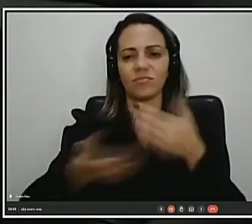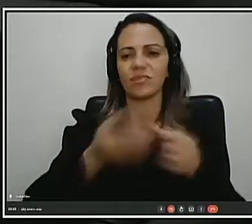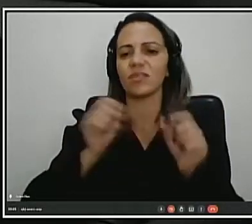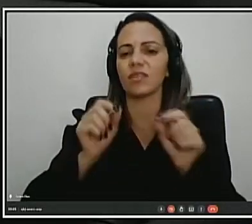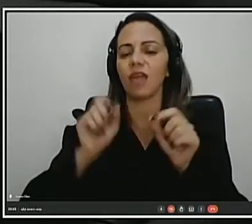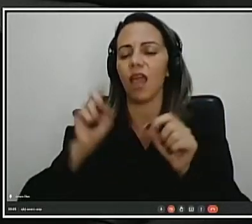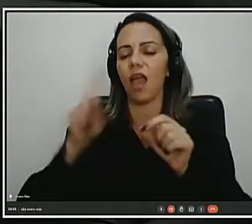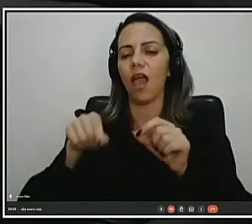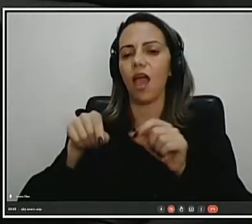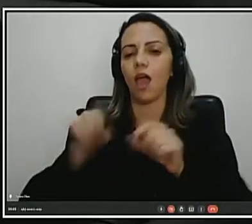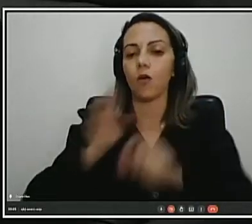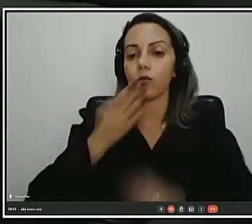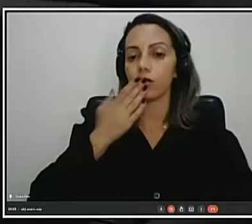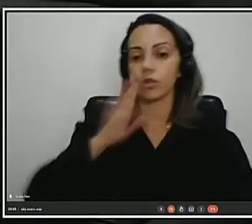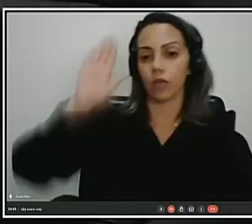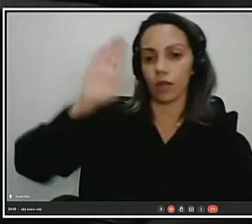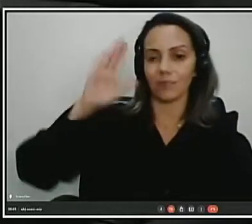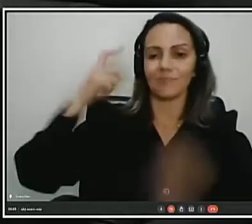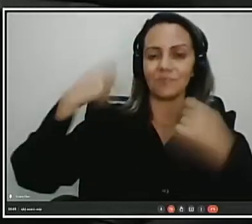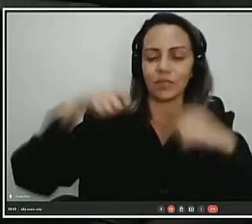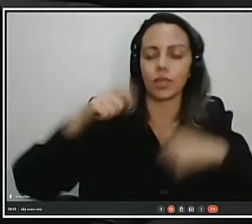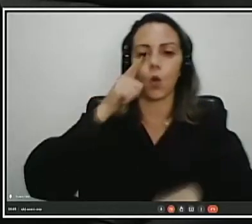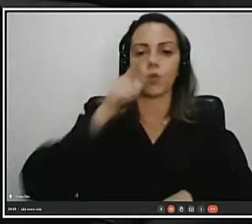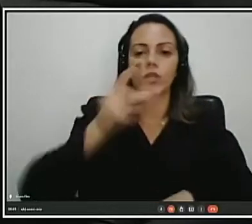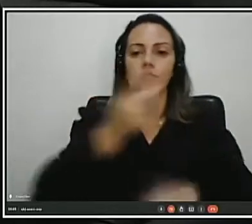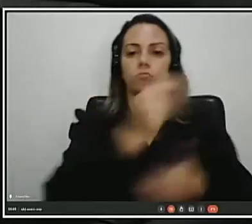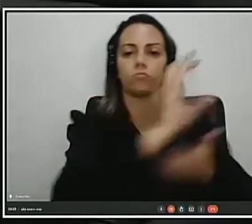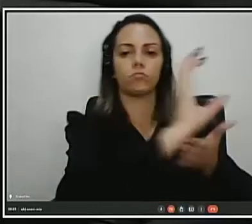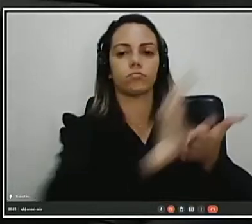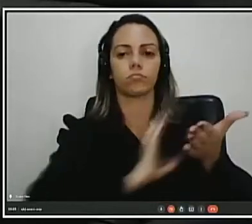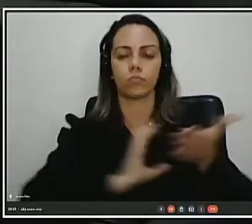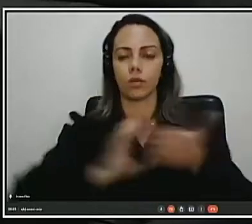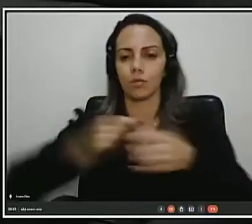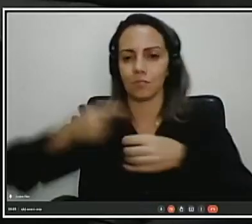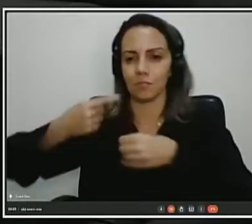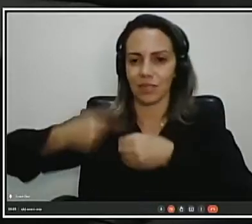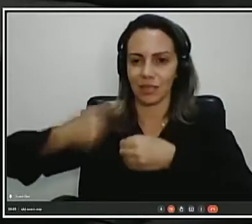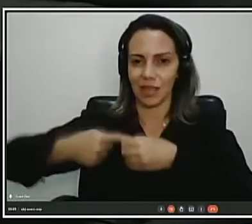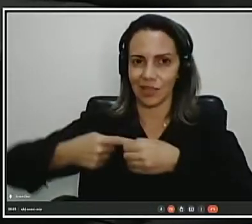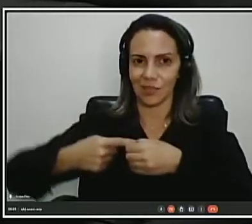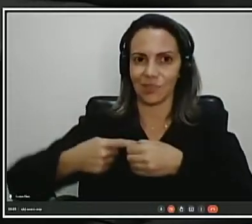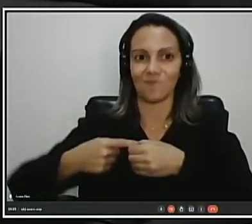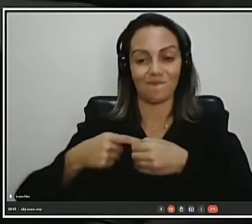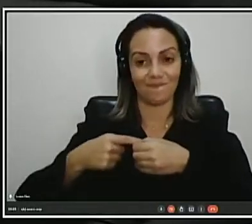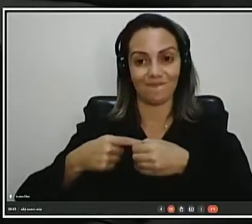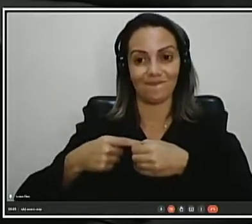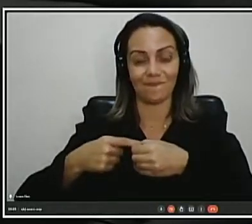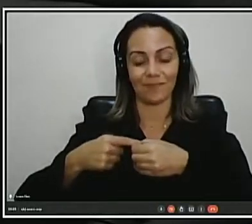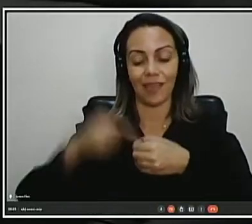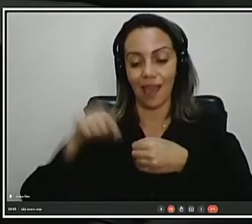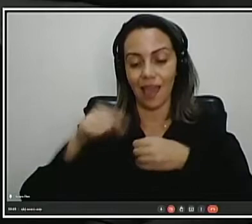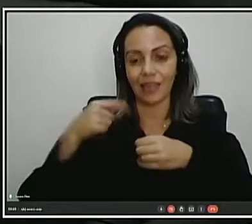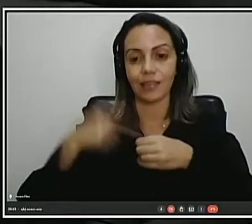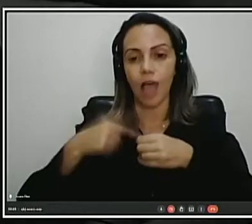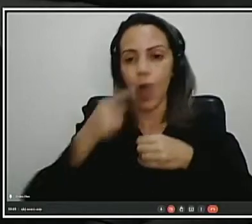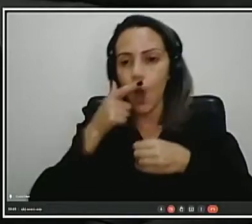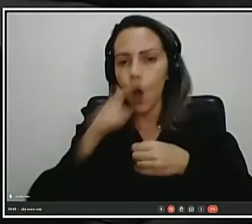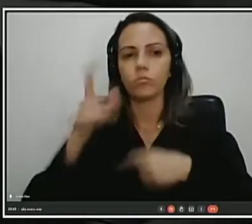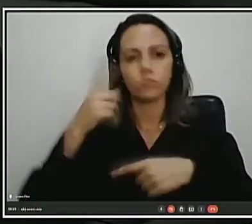candidato, importa que traga as verbas, que venha os recursos, que a nossa cidade aconteça esse